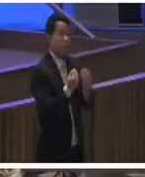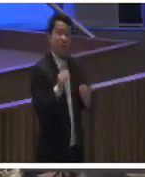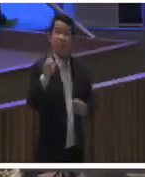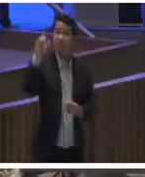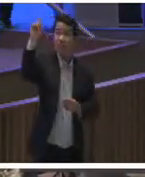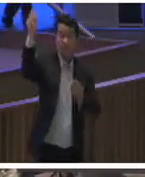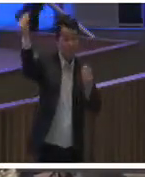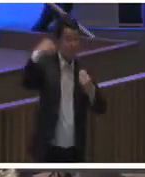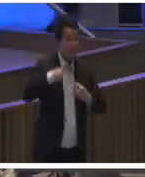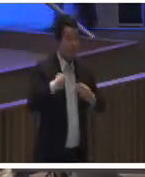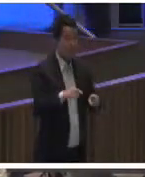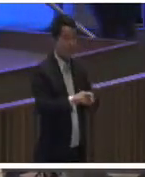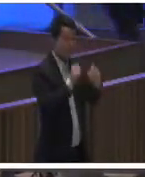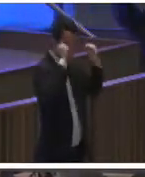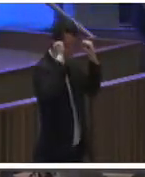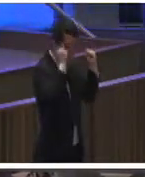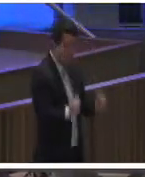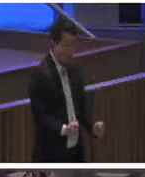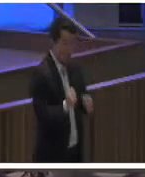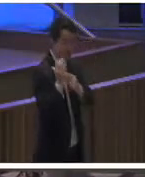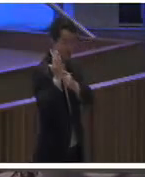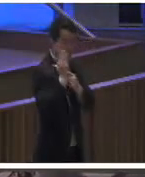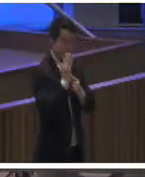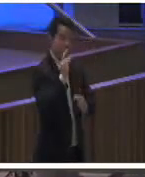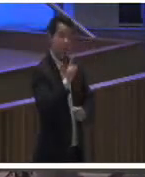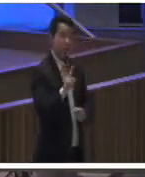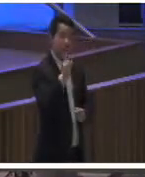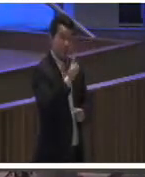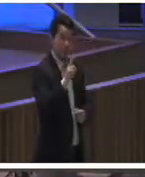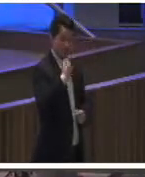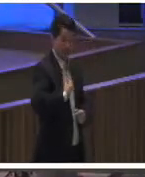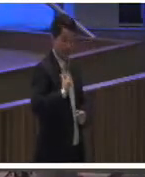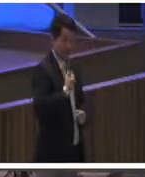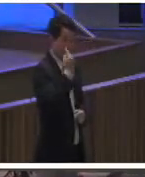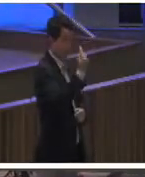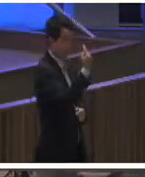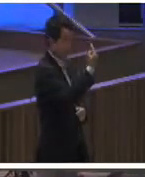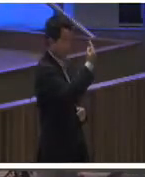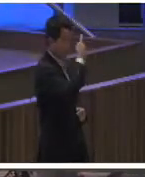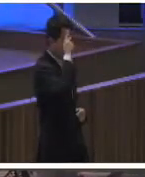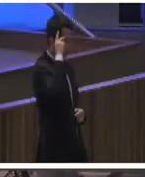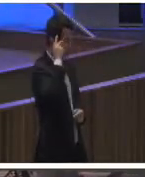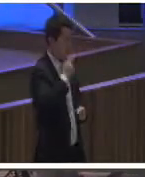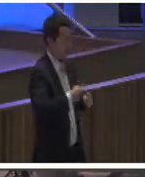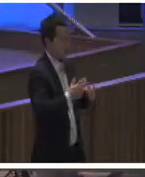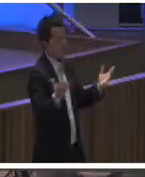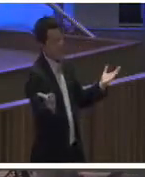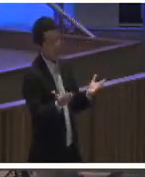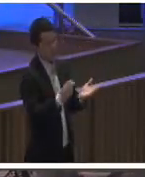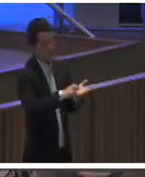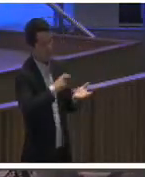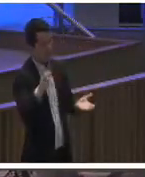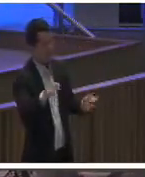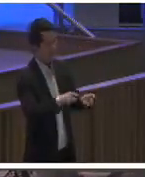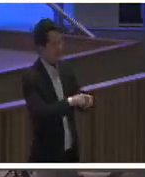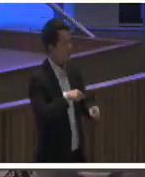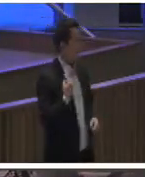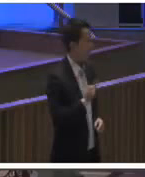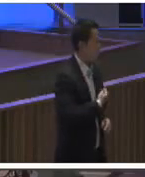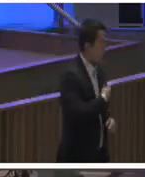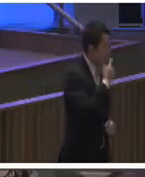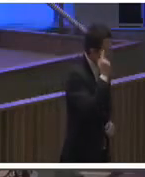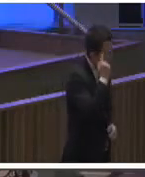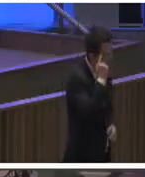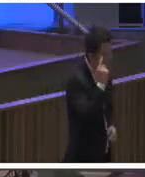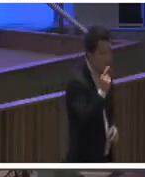do poder de Deus na vida da gente. E o grande ênfase que a gente deu nessa manhã foi de que